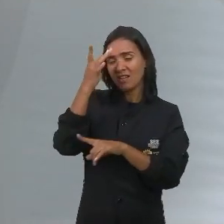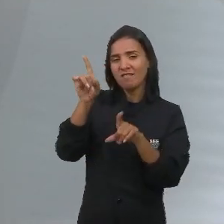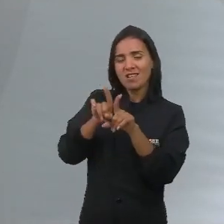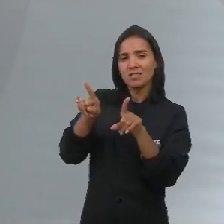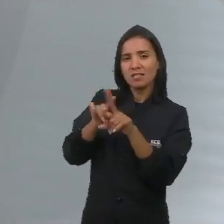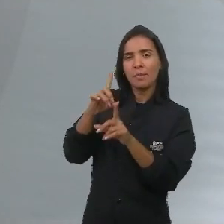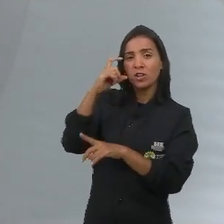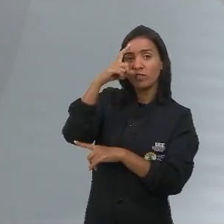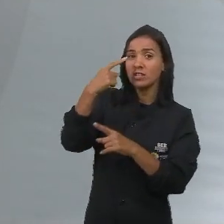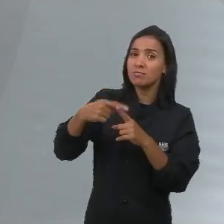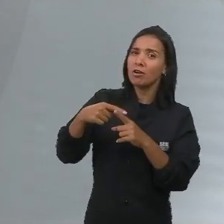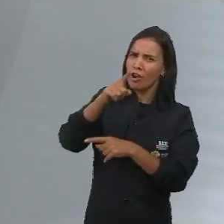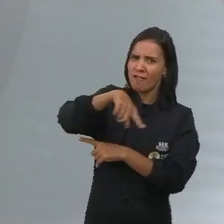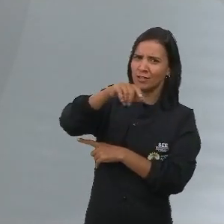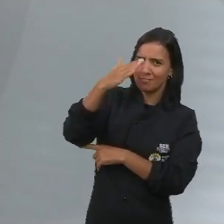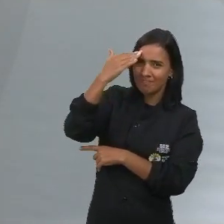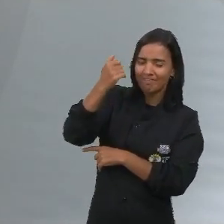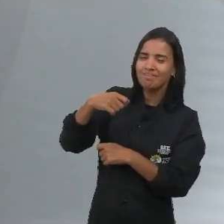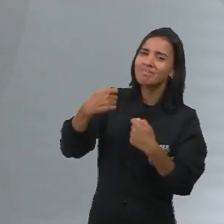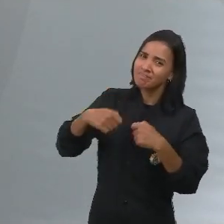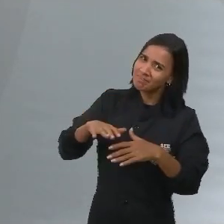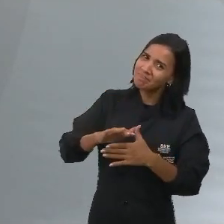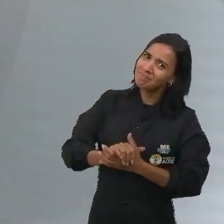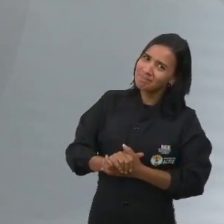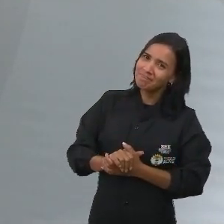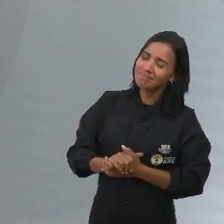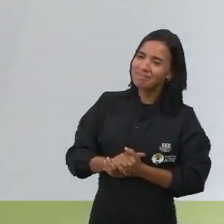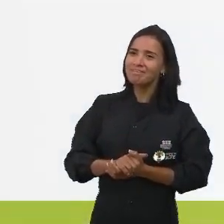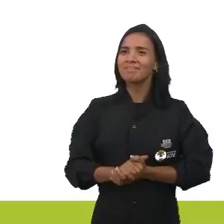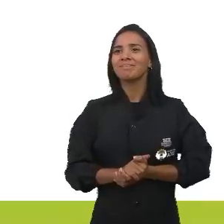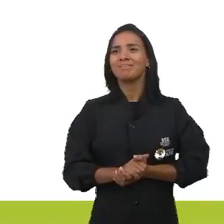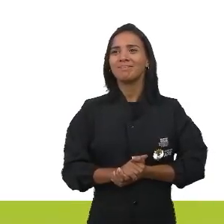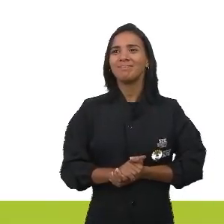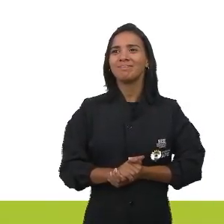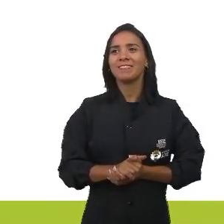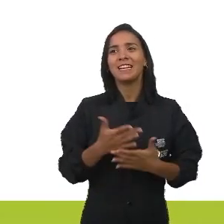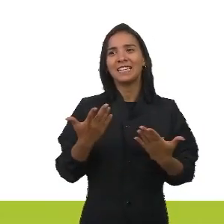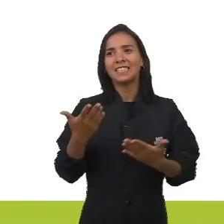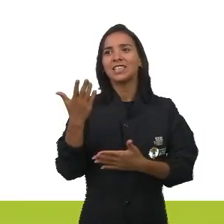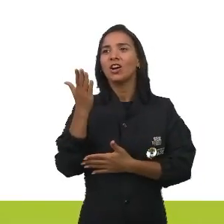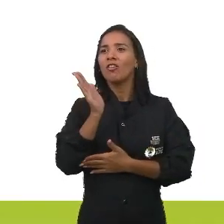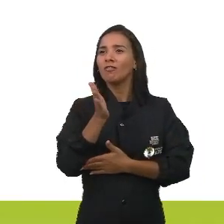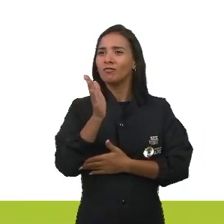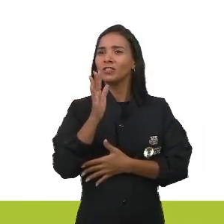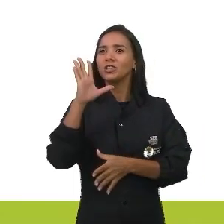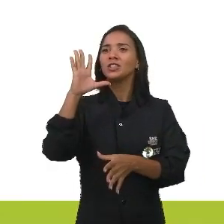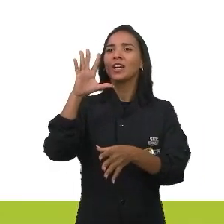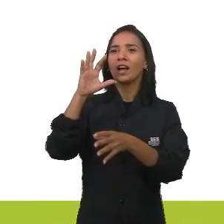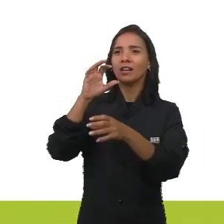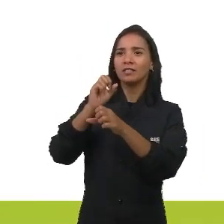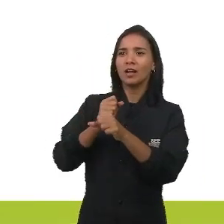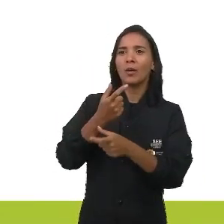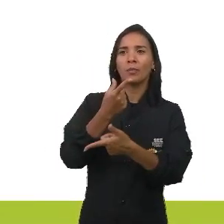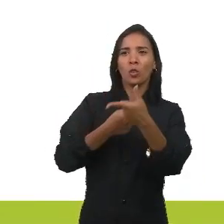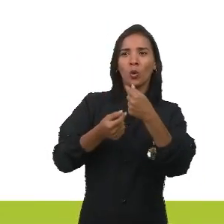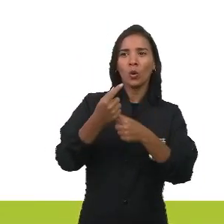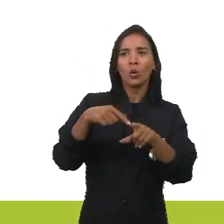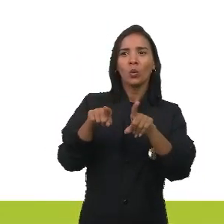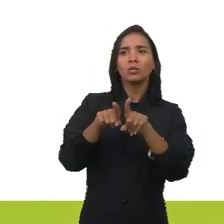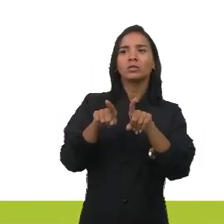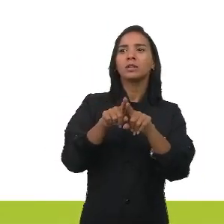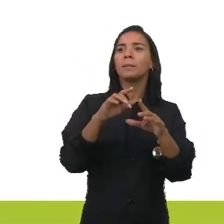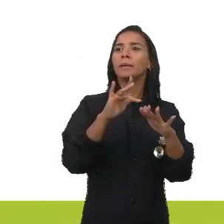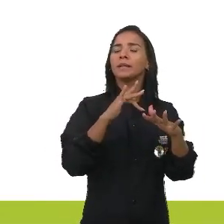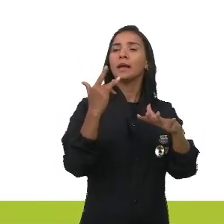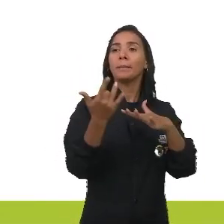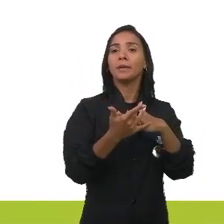porque aí você tem que saber porque se você não sober R lç né então vamos lá então tá aqui já falamos o luxo já falamos do Poder da mídia e temos aqui a a uma